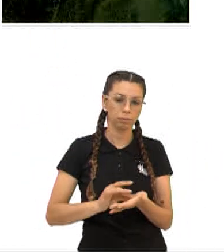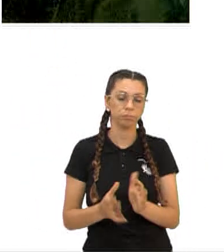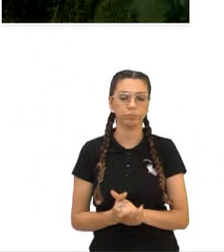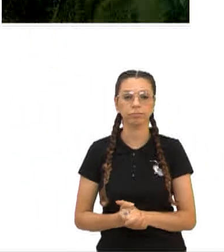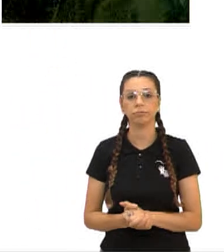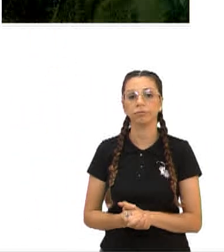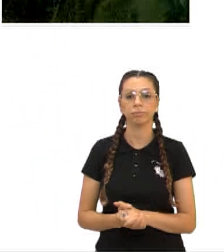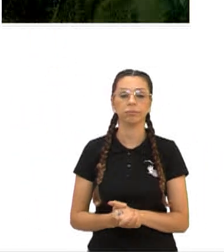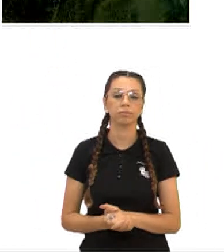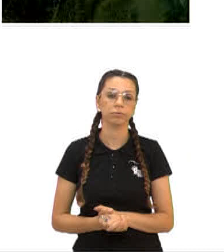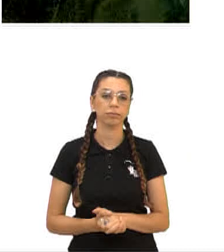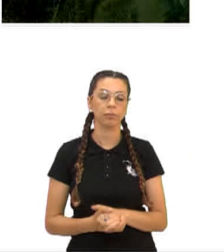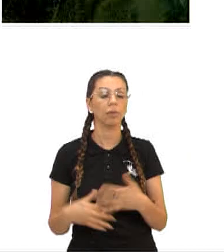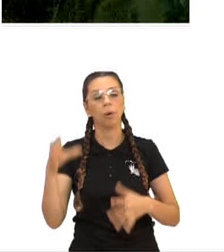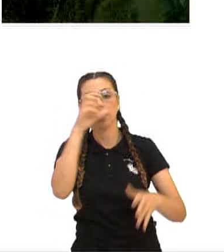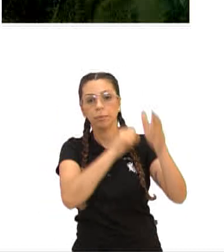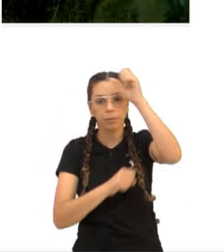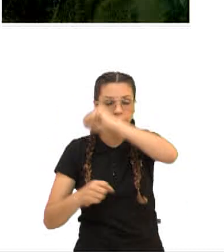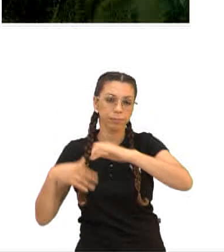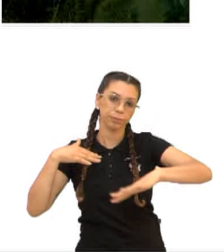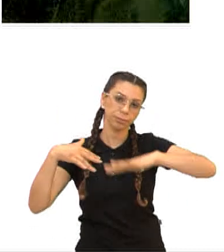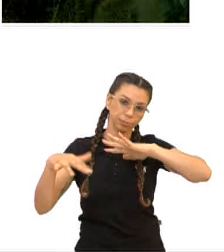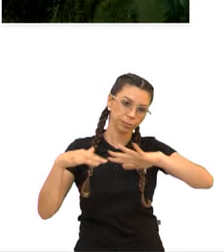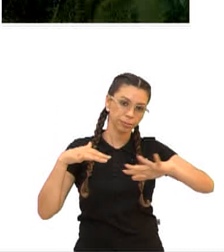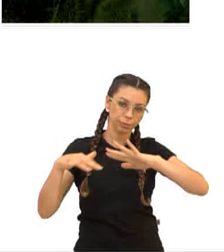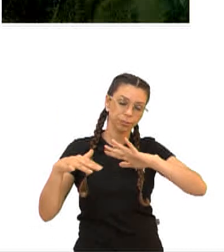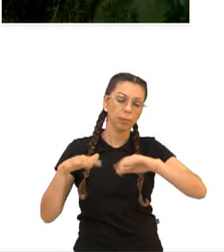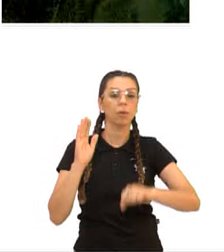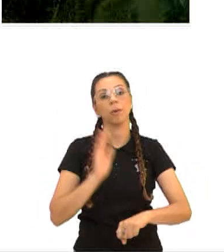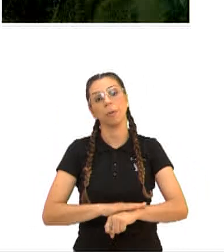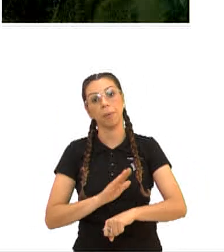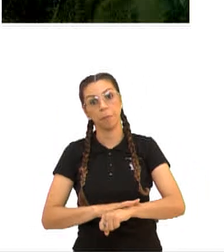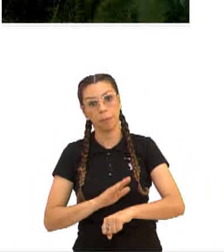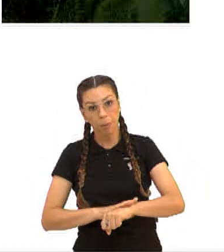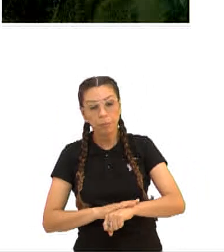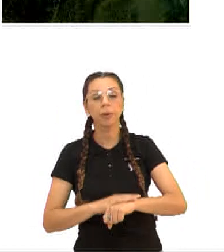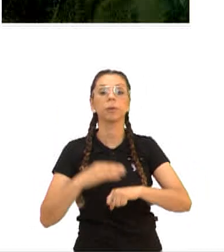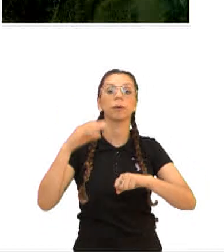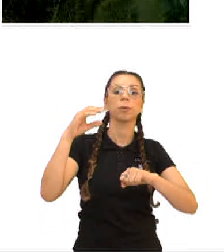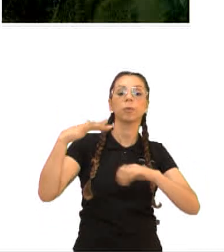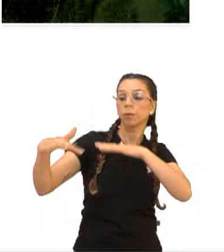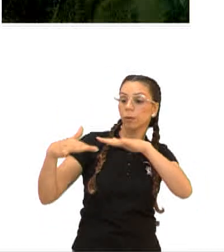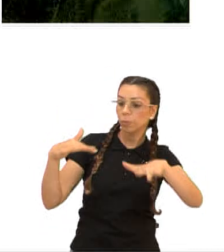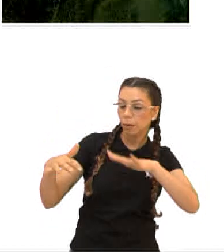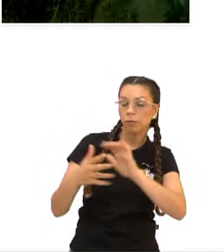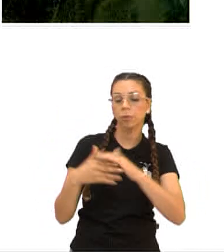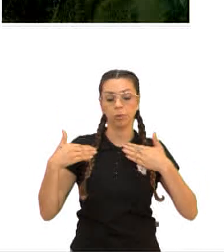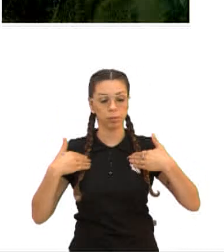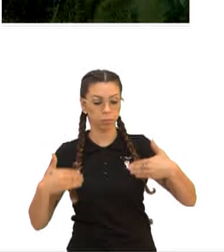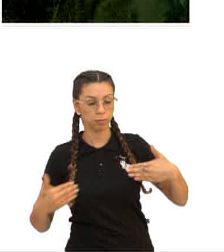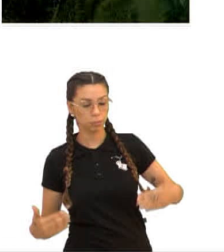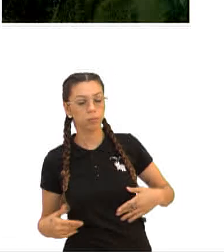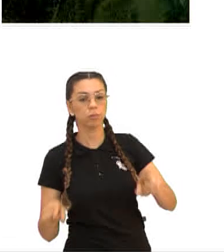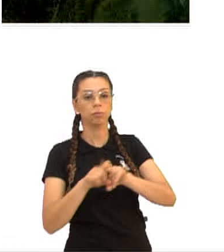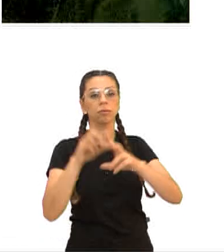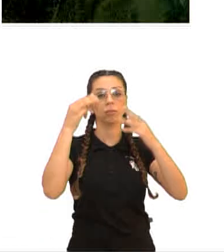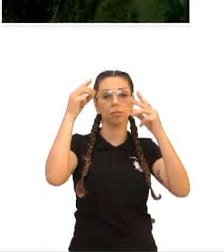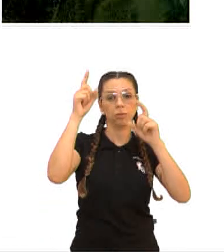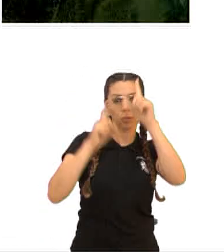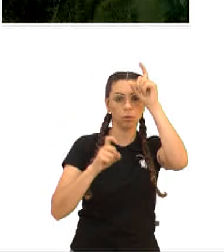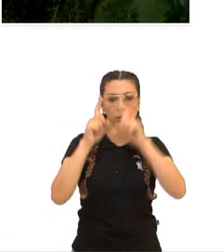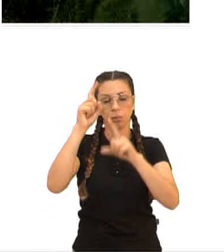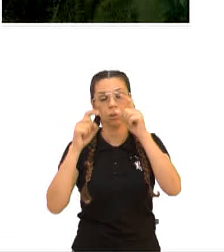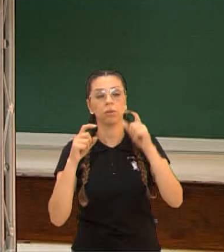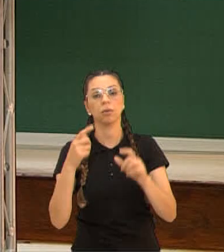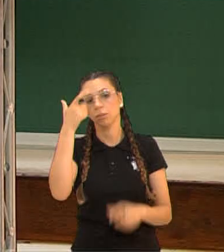pessoas, aprender o momento do movimento, né, de um corpo ou da expressão de rosto. Adorava teatro